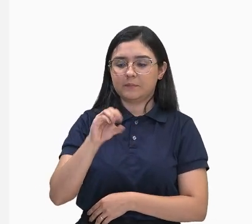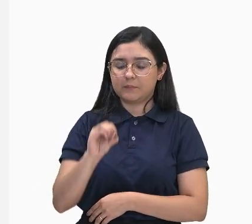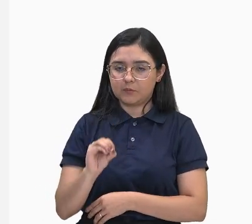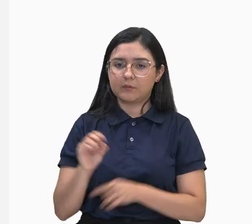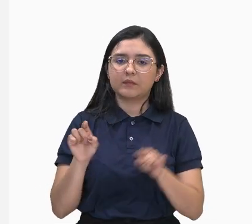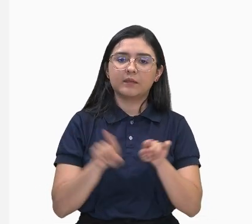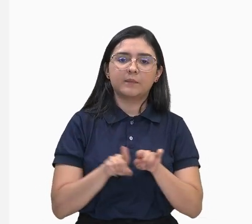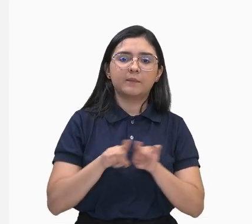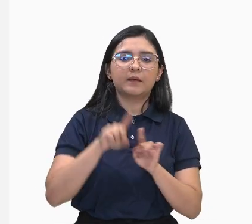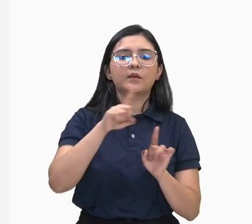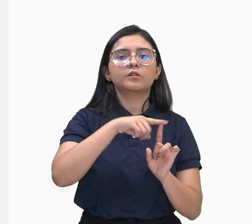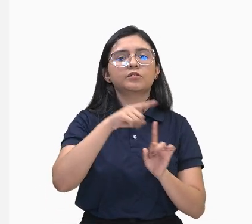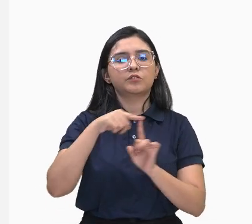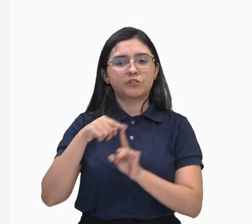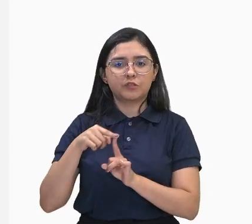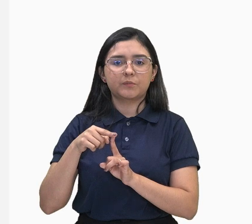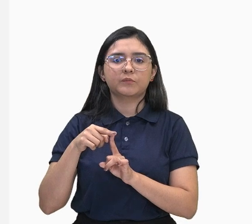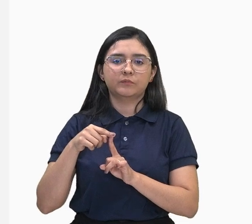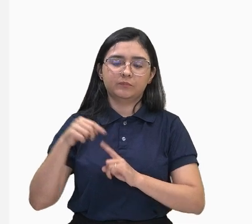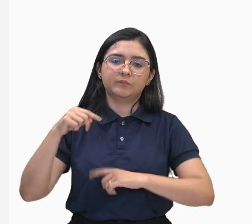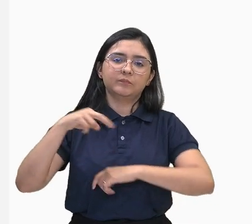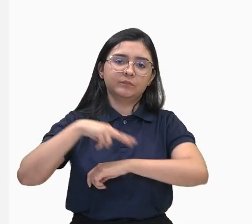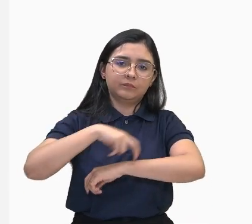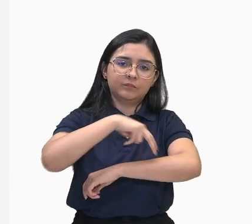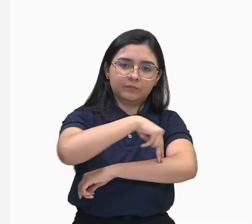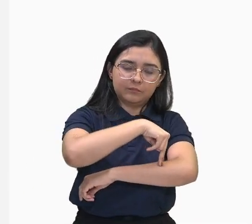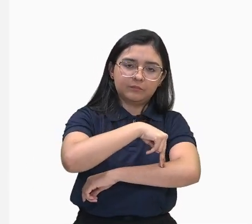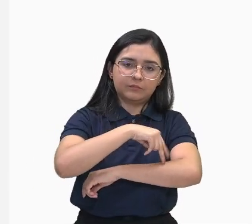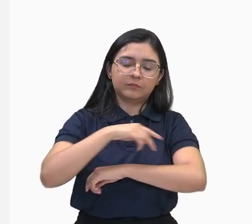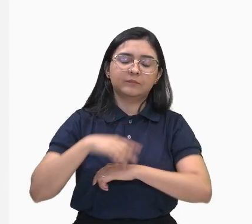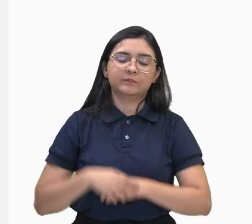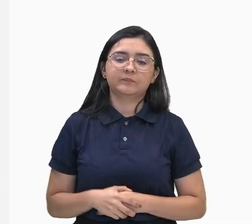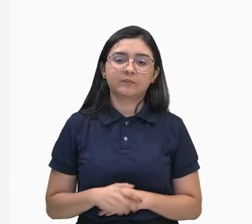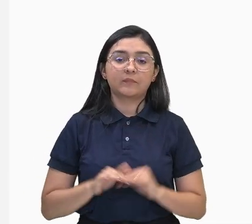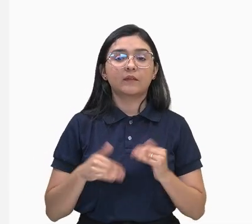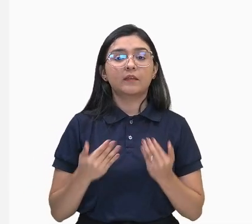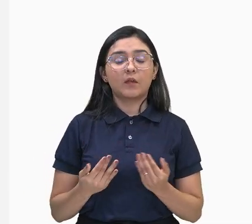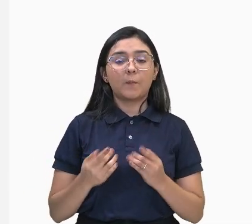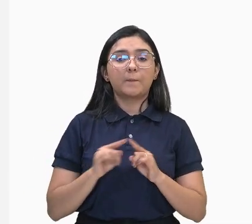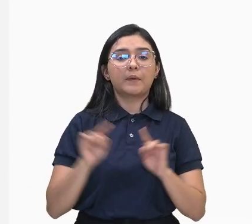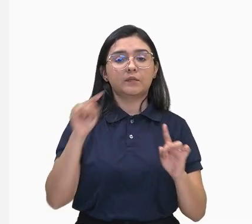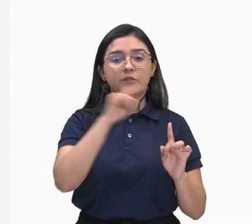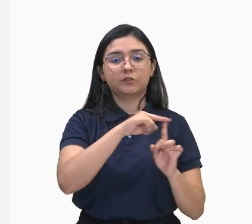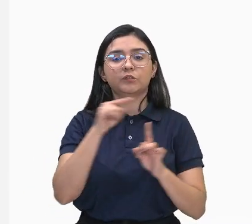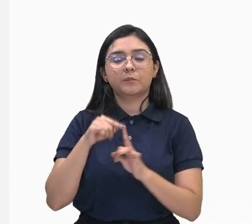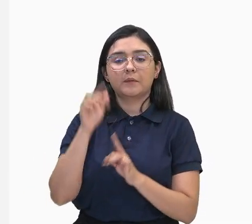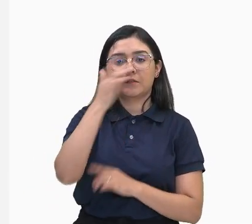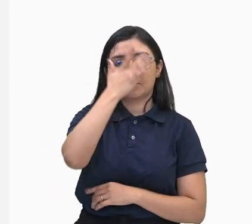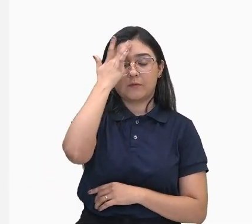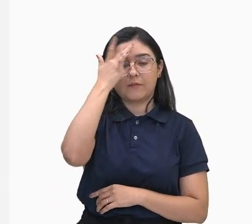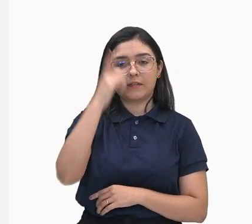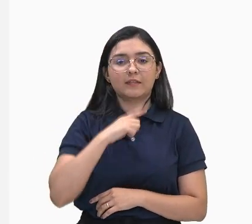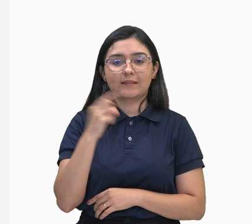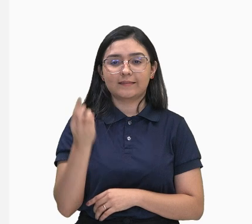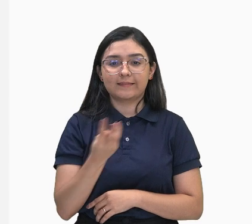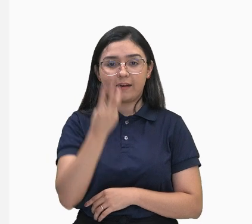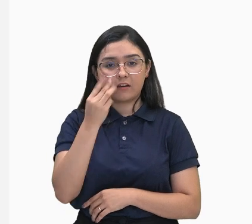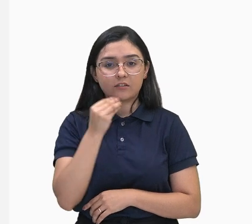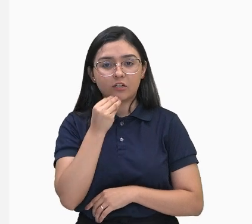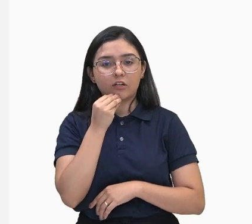salto vertical. Nesse, os atletas, ele vai ter 3